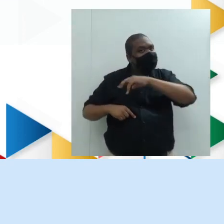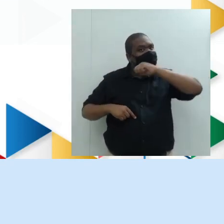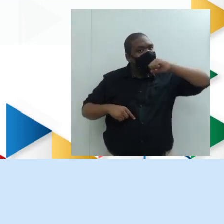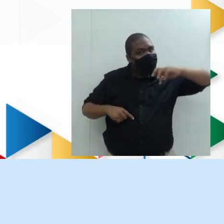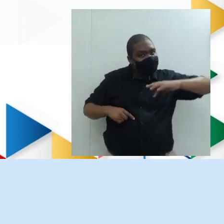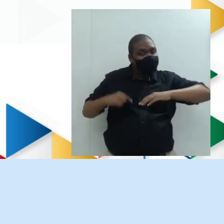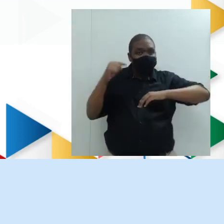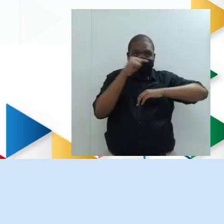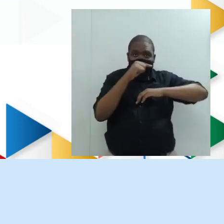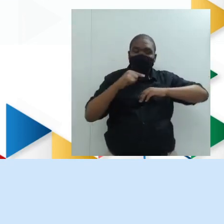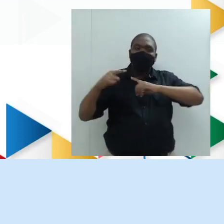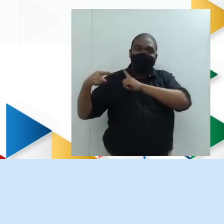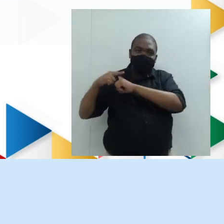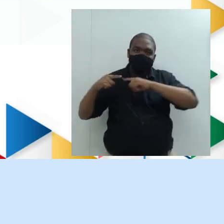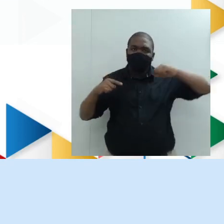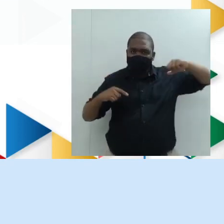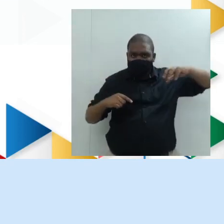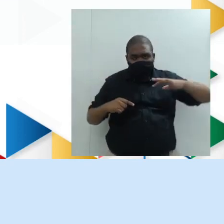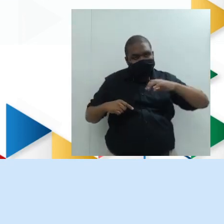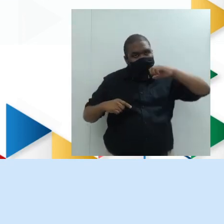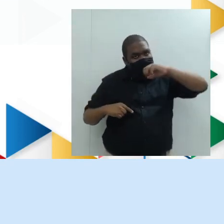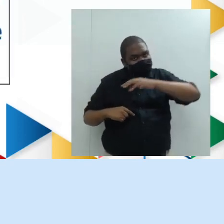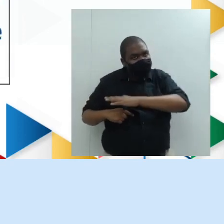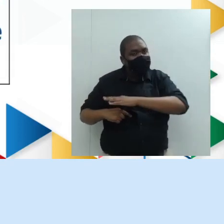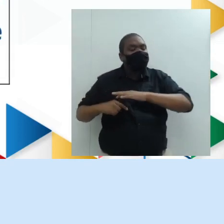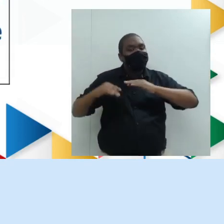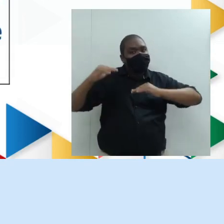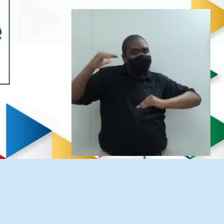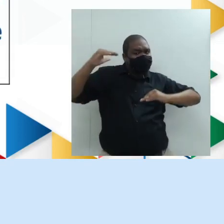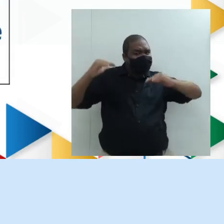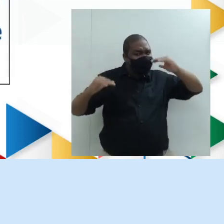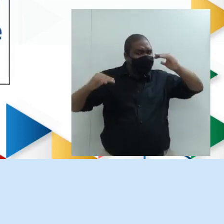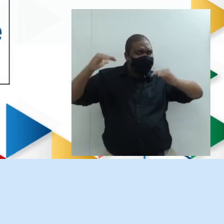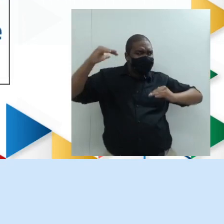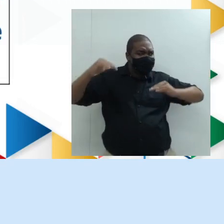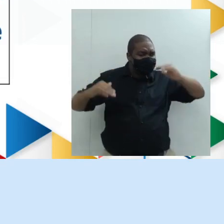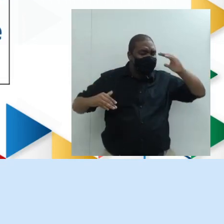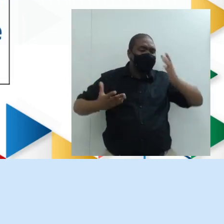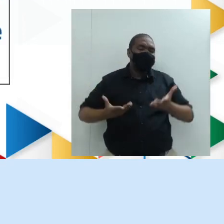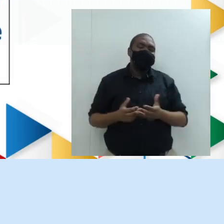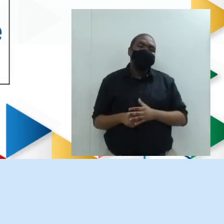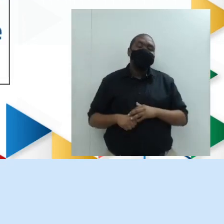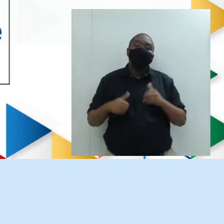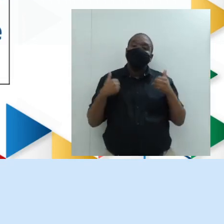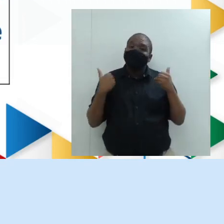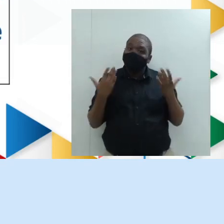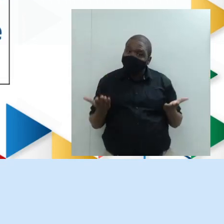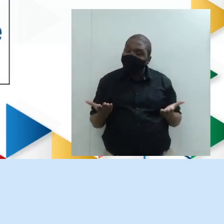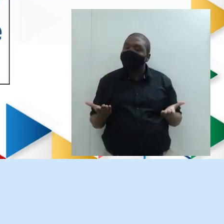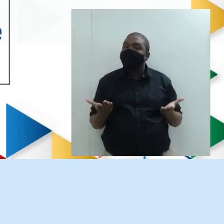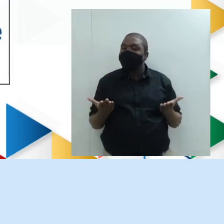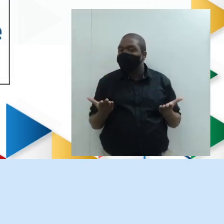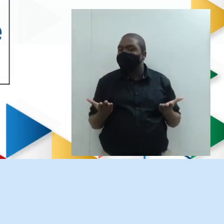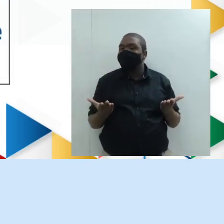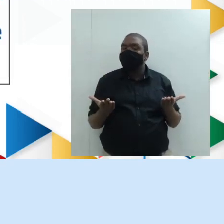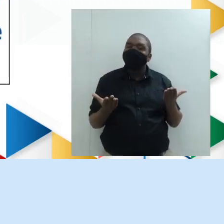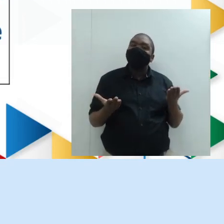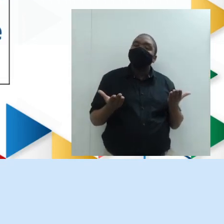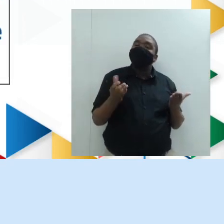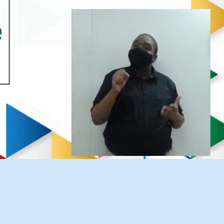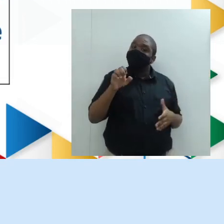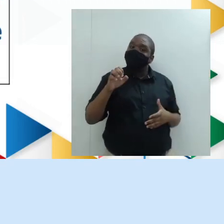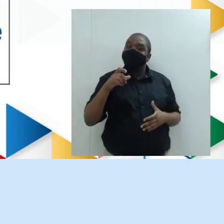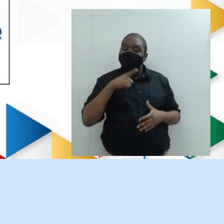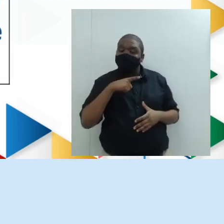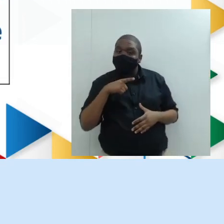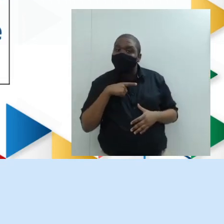energia baixo e alto, respectivamente. E, portanto, quando passar por um gerador